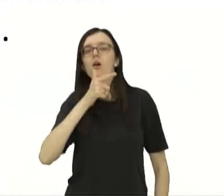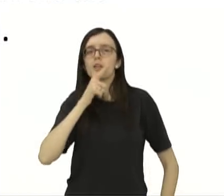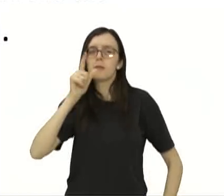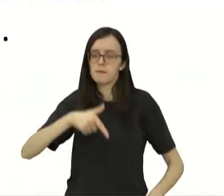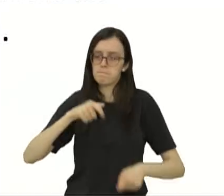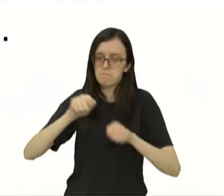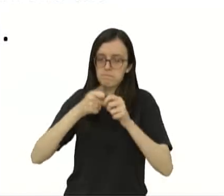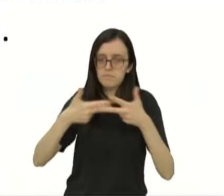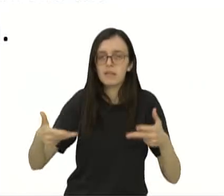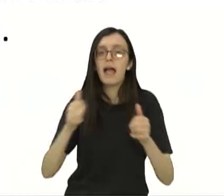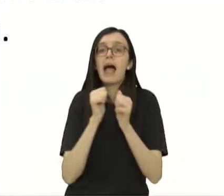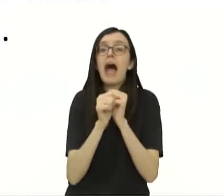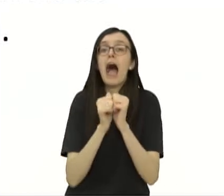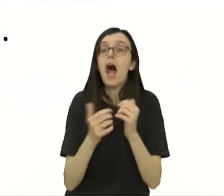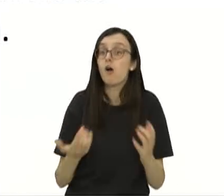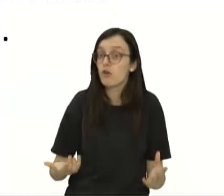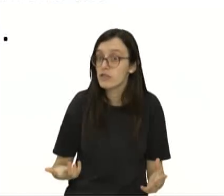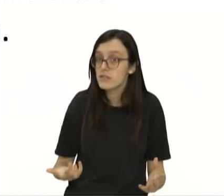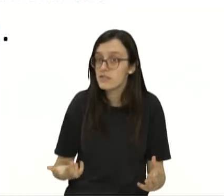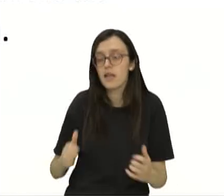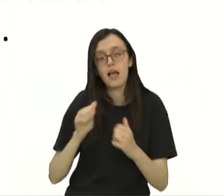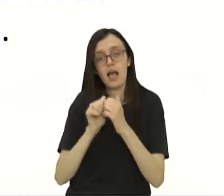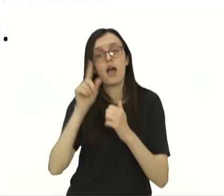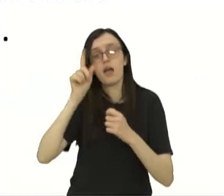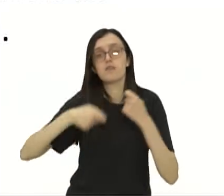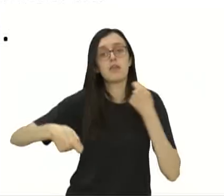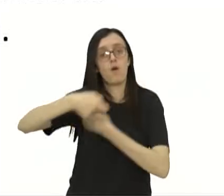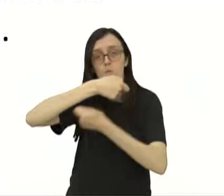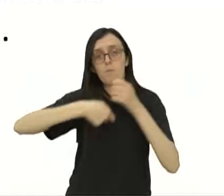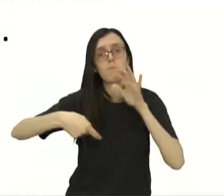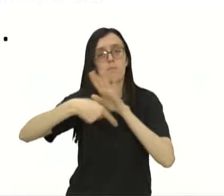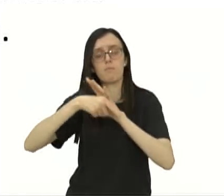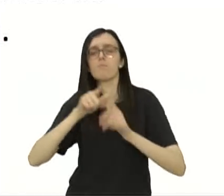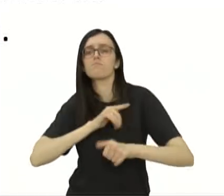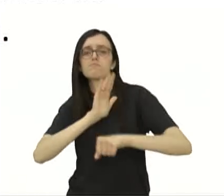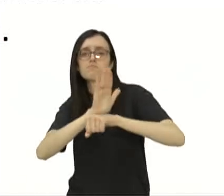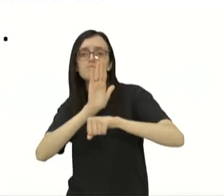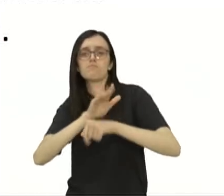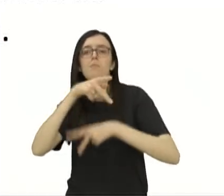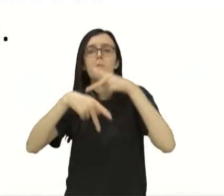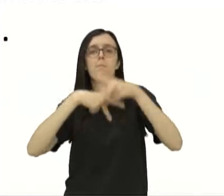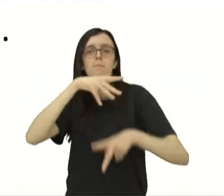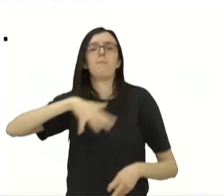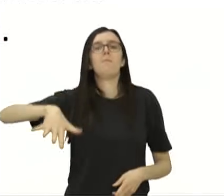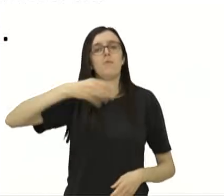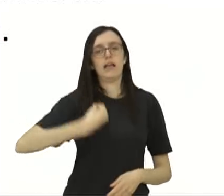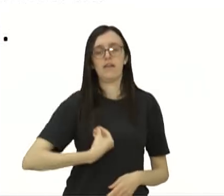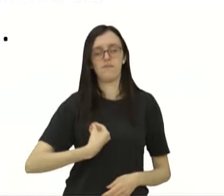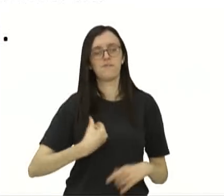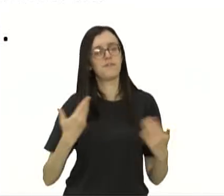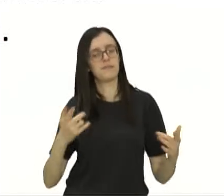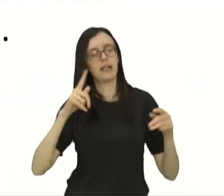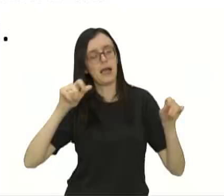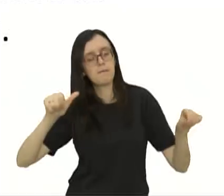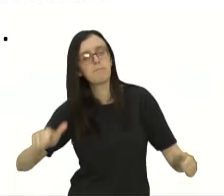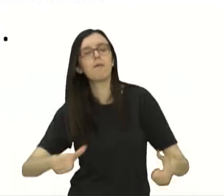de arroz. Então, é uma atividade econômica que beneficia a população ali. Então, melhora a qualidade de vida.